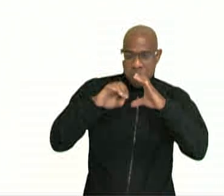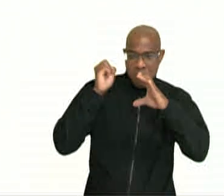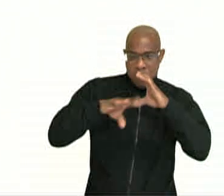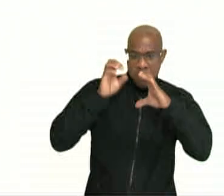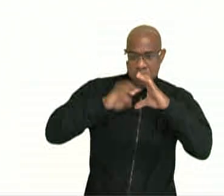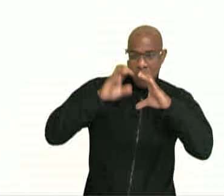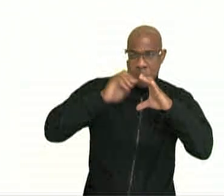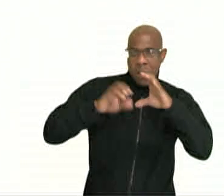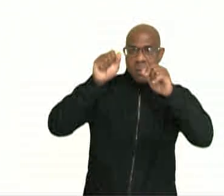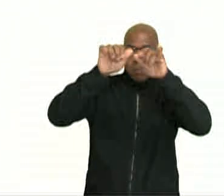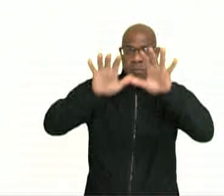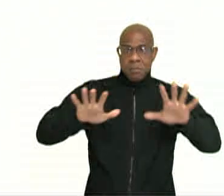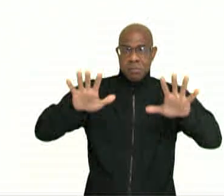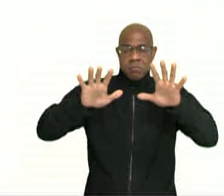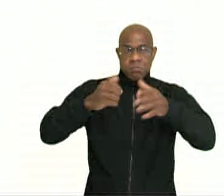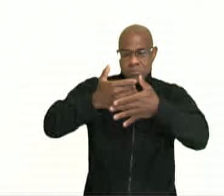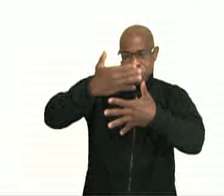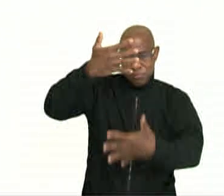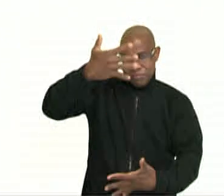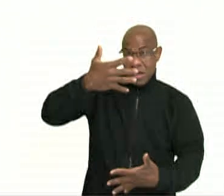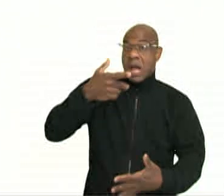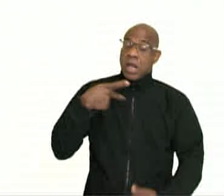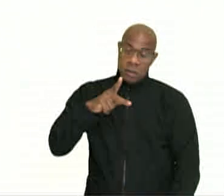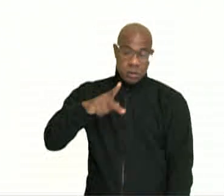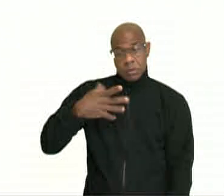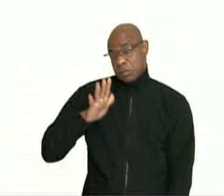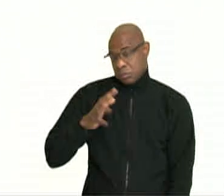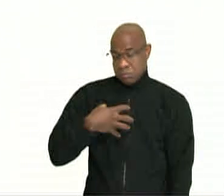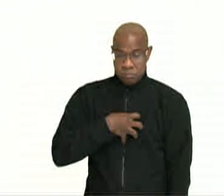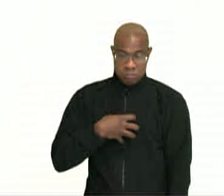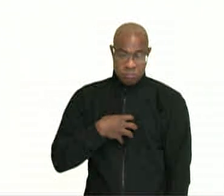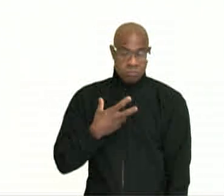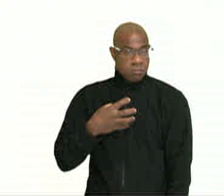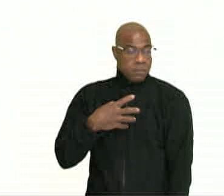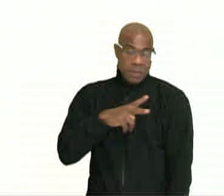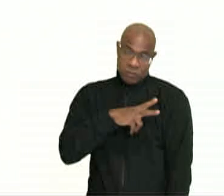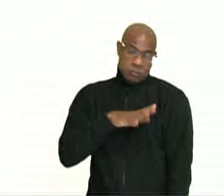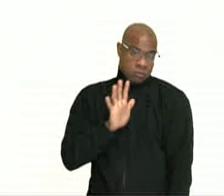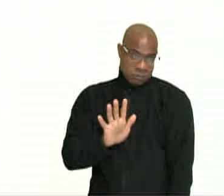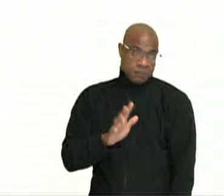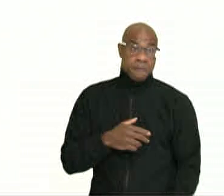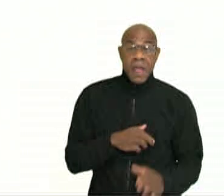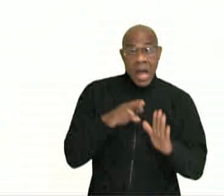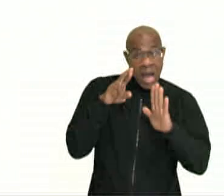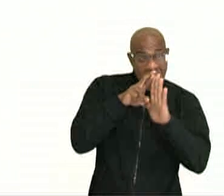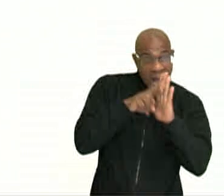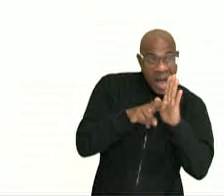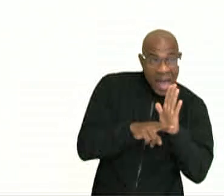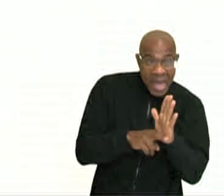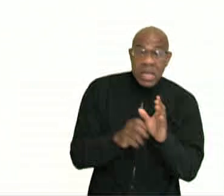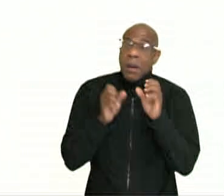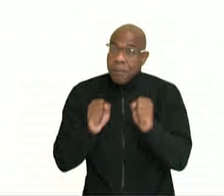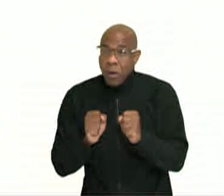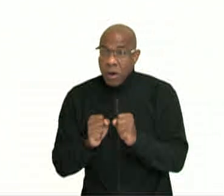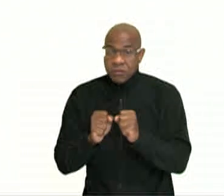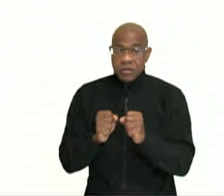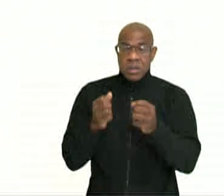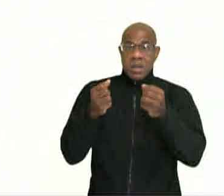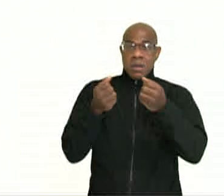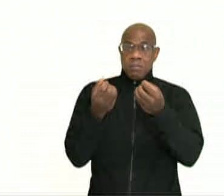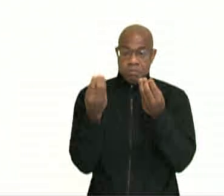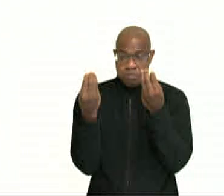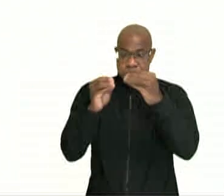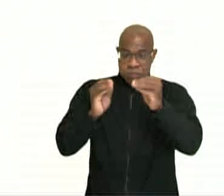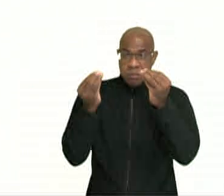submeter diz respeito apenas a você. A régua para saber se o conteúdo deve ou não ser colocado